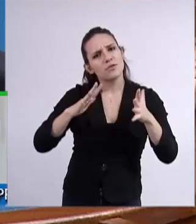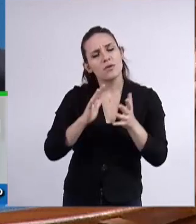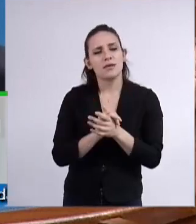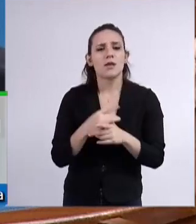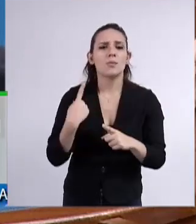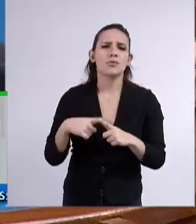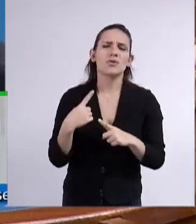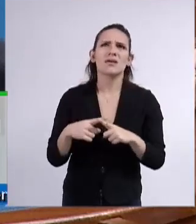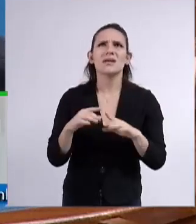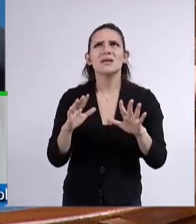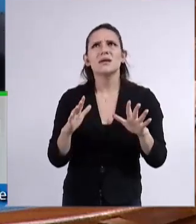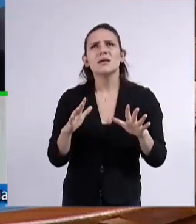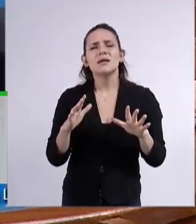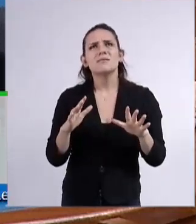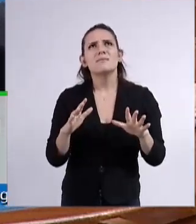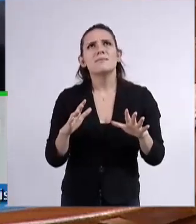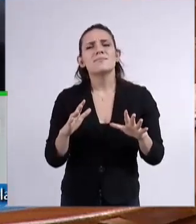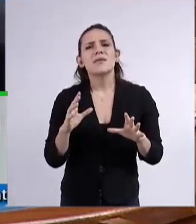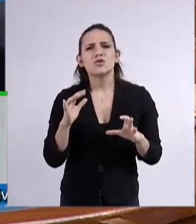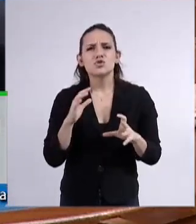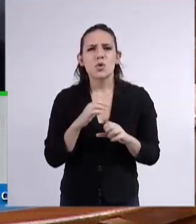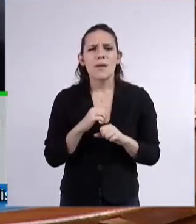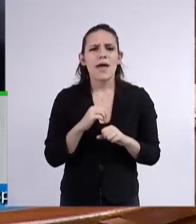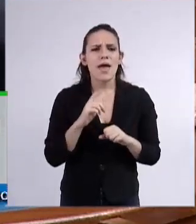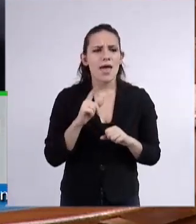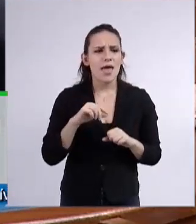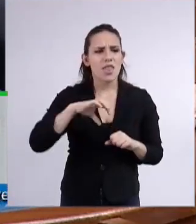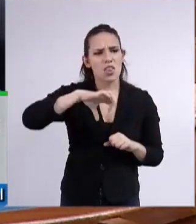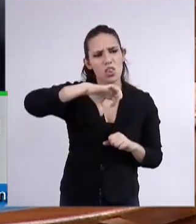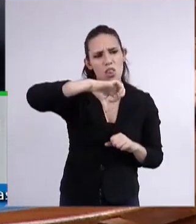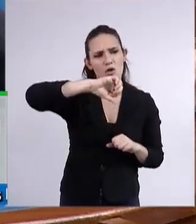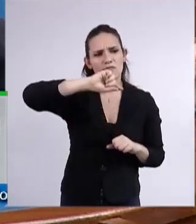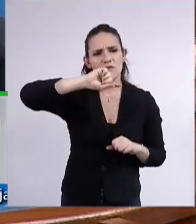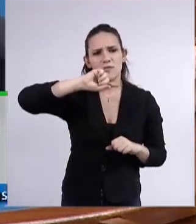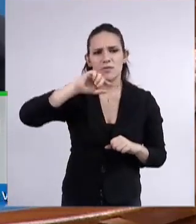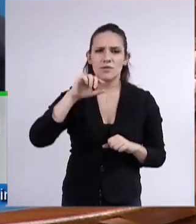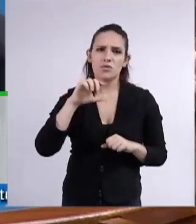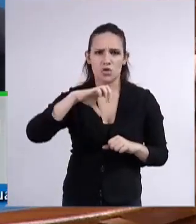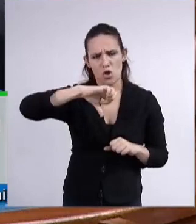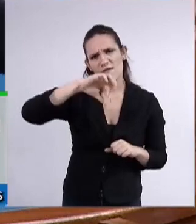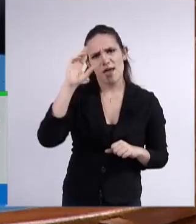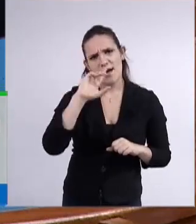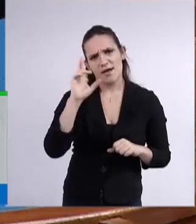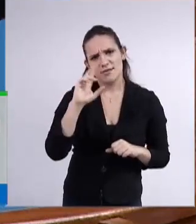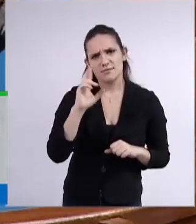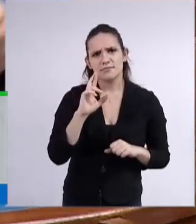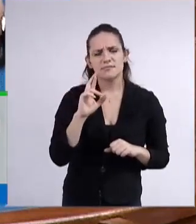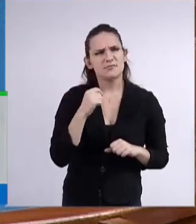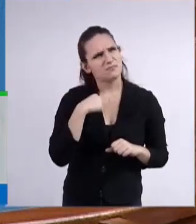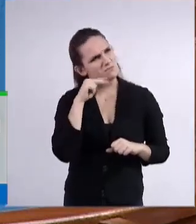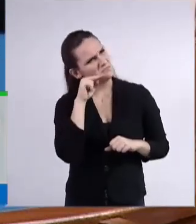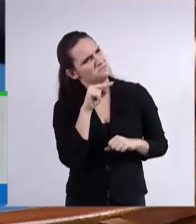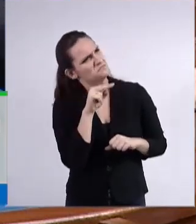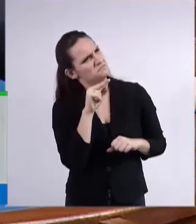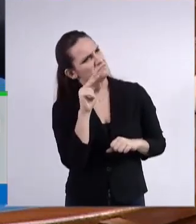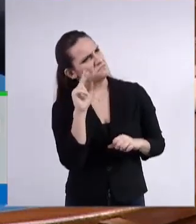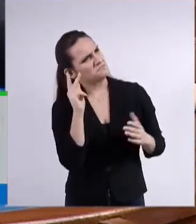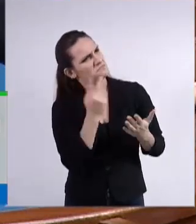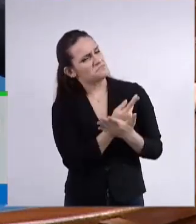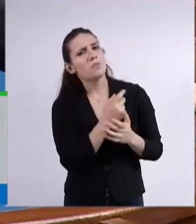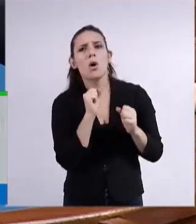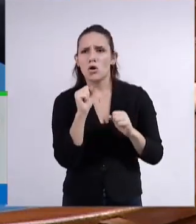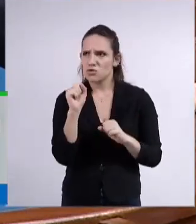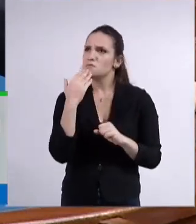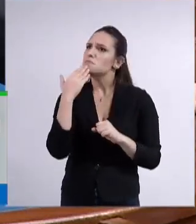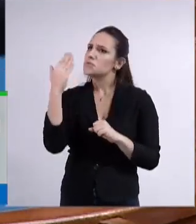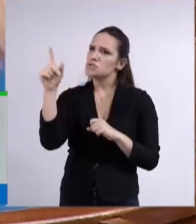pequena, é em torno de R$ 9,00 e pouco a aferição do relógio. Se o relógio apresentar problemas, a Energisa